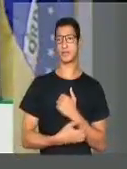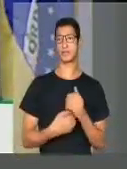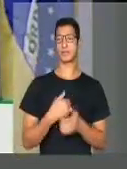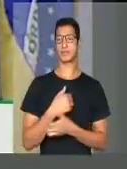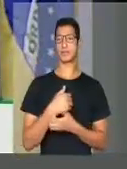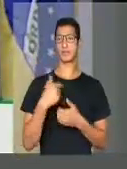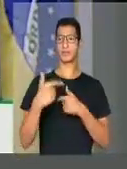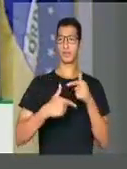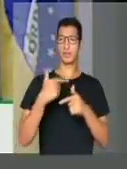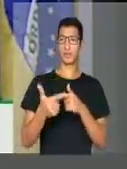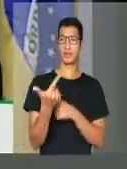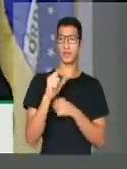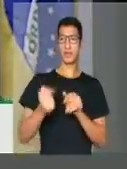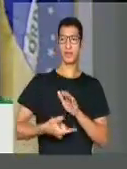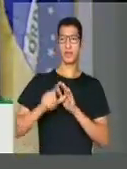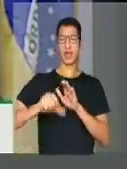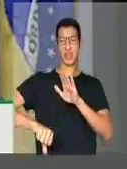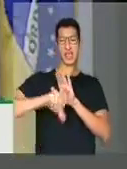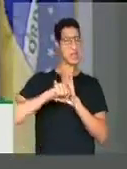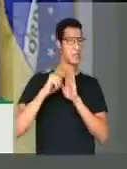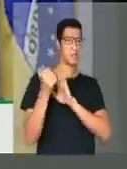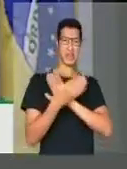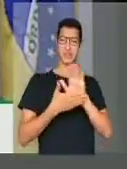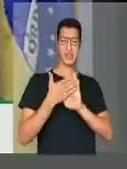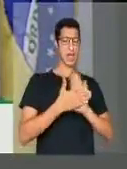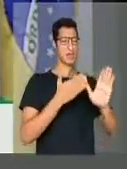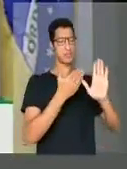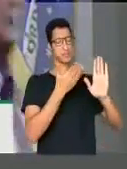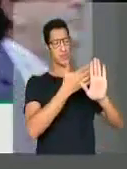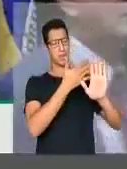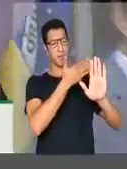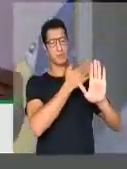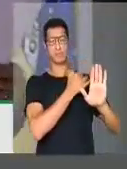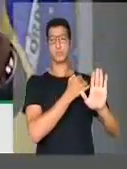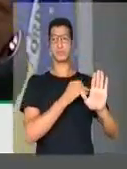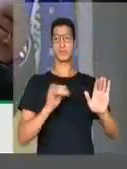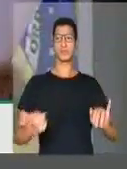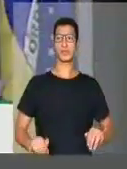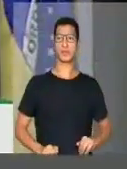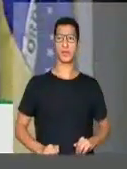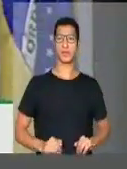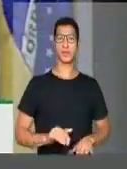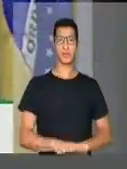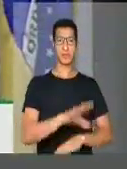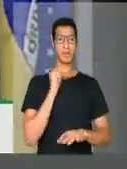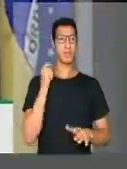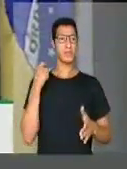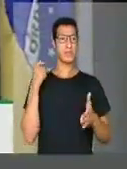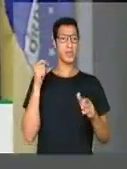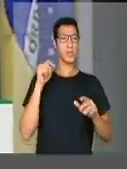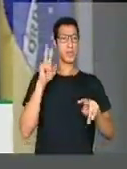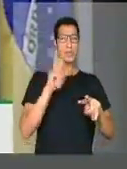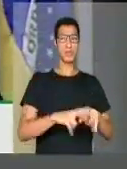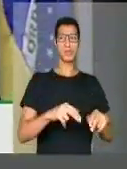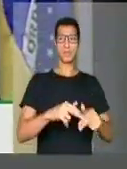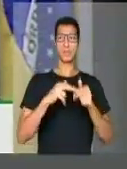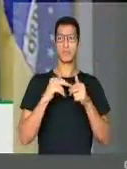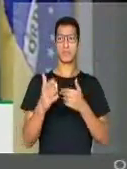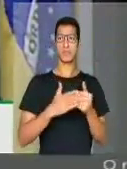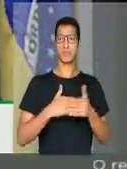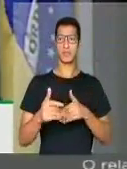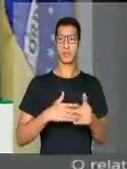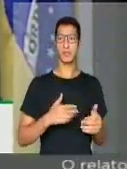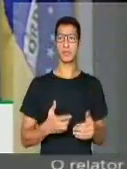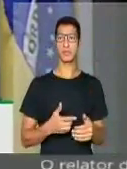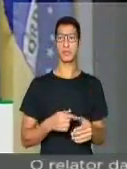trabalhador, sem antecedentes criminais, sofre uma busca de apreensão por um motivo